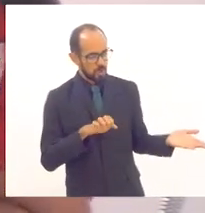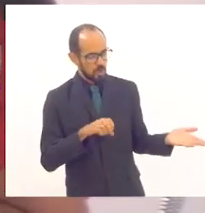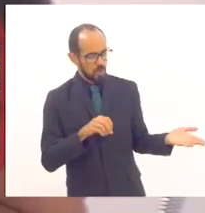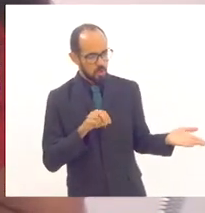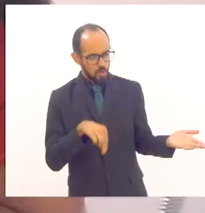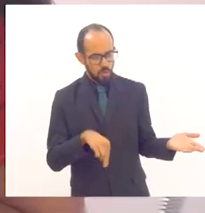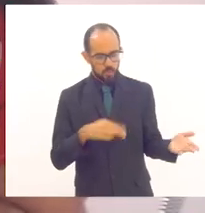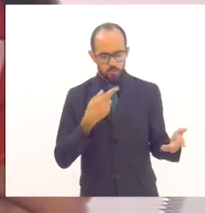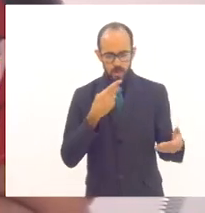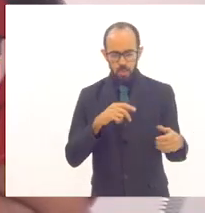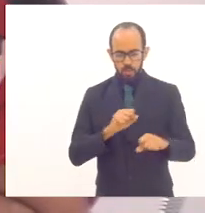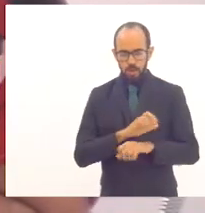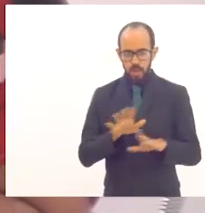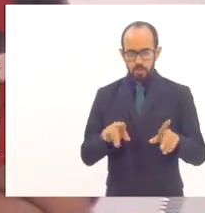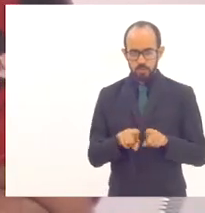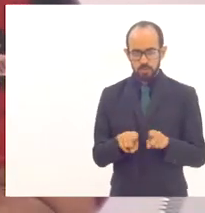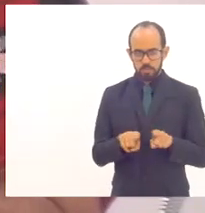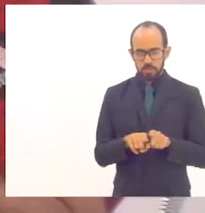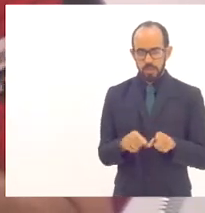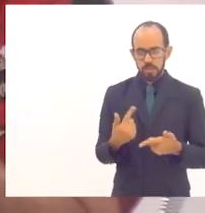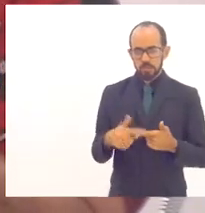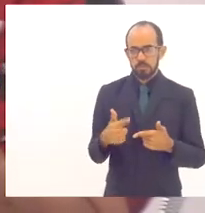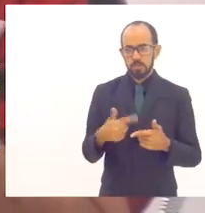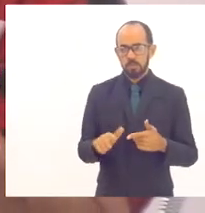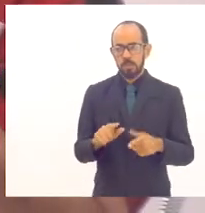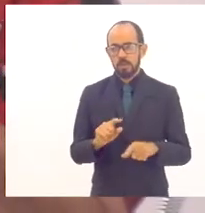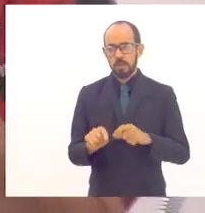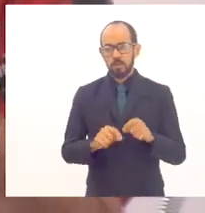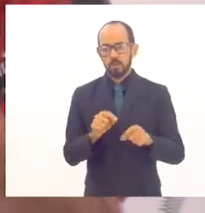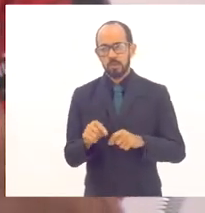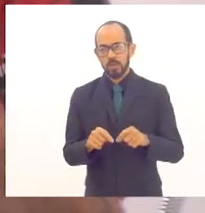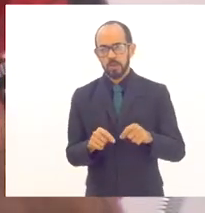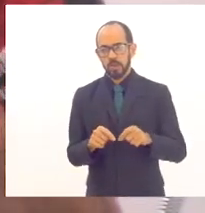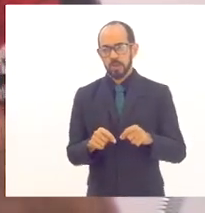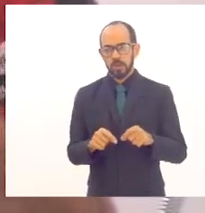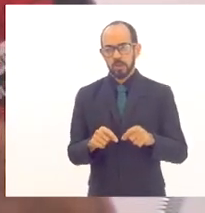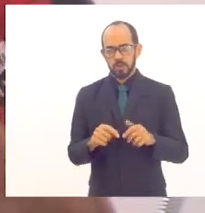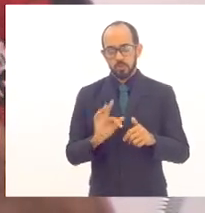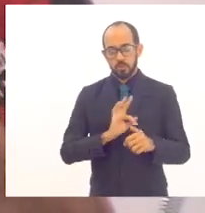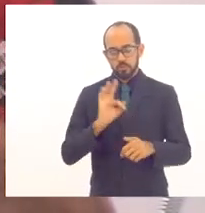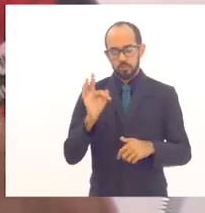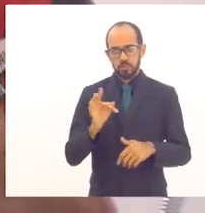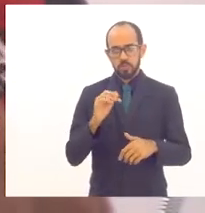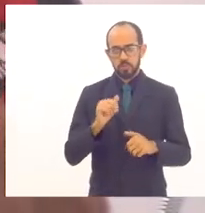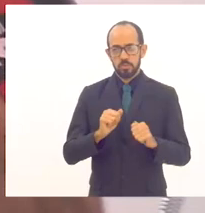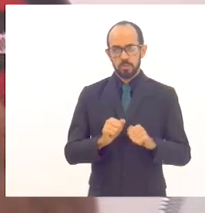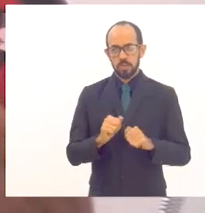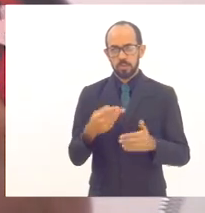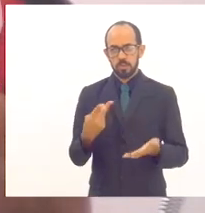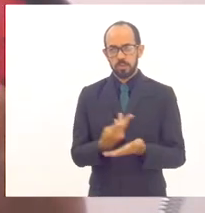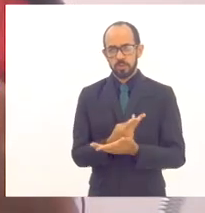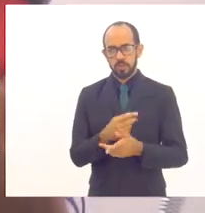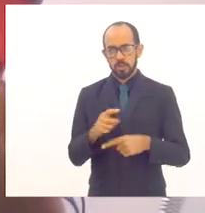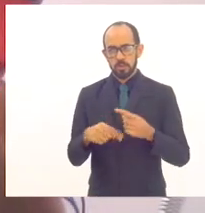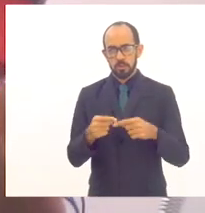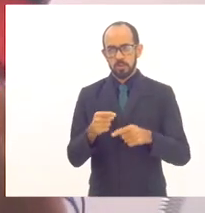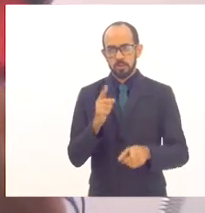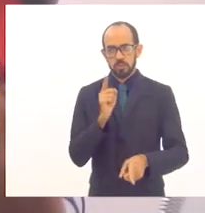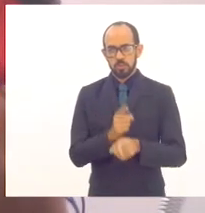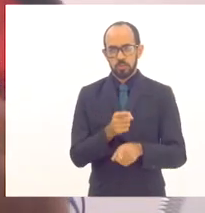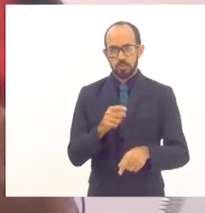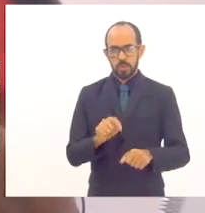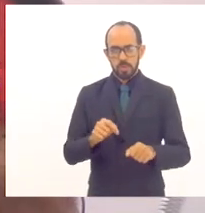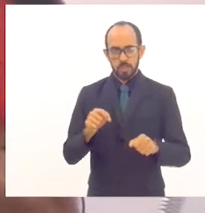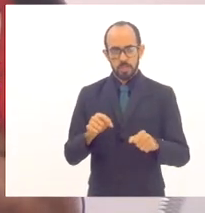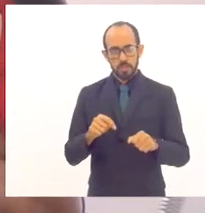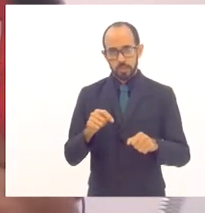né, da questão de as coisas mudam daqui para frente, a gente pode estar lá na frente e descobrir que deu um tiro no pé.